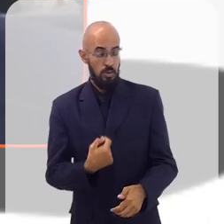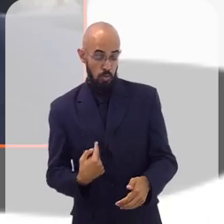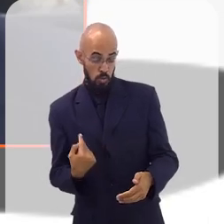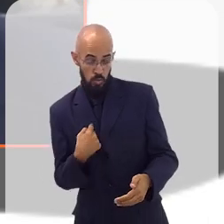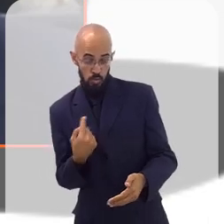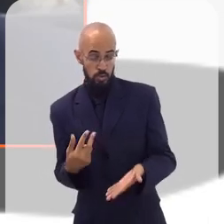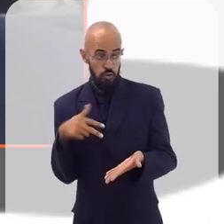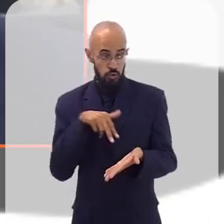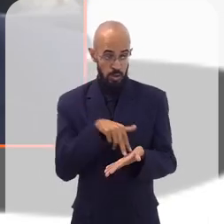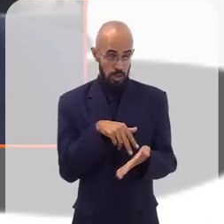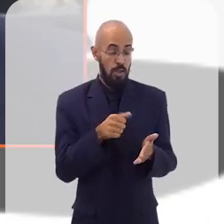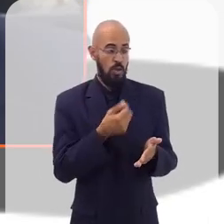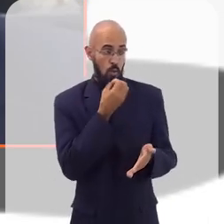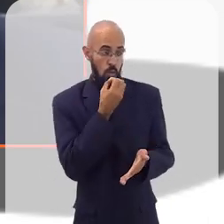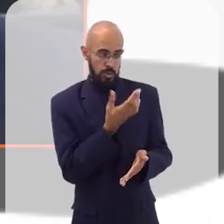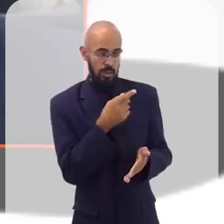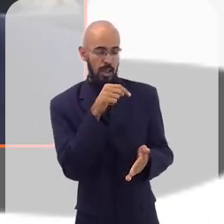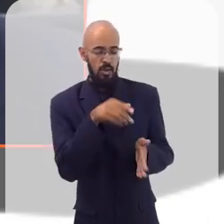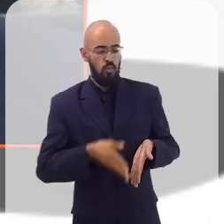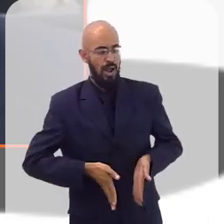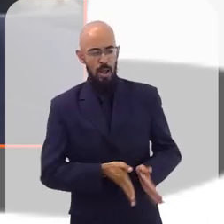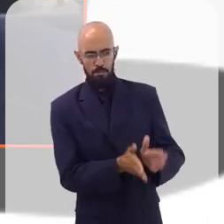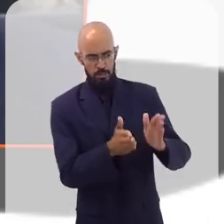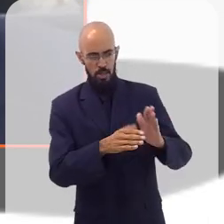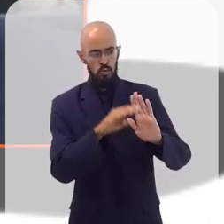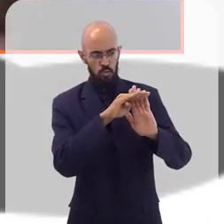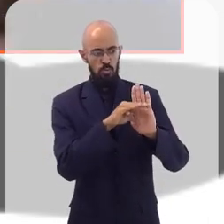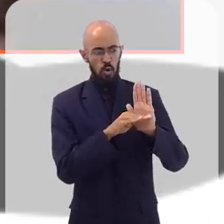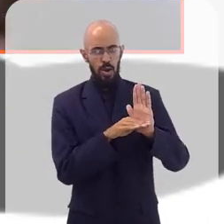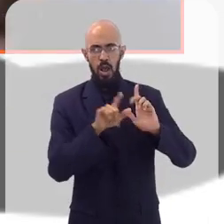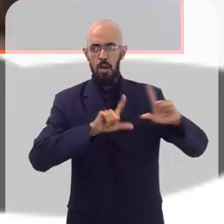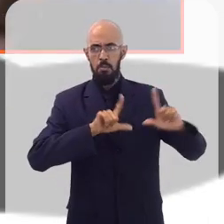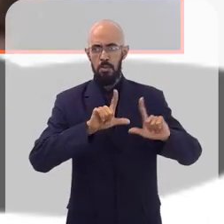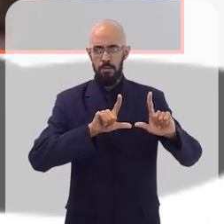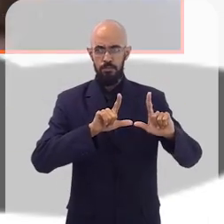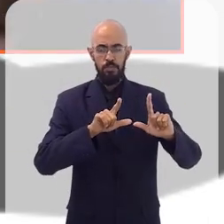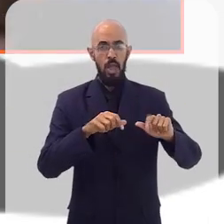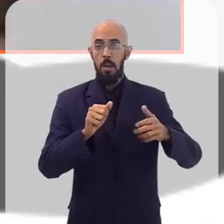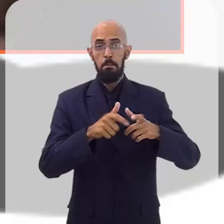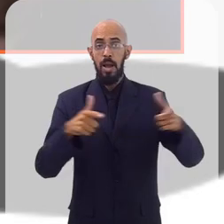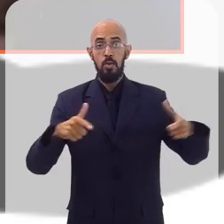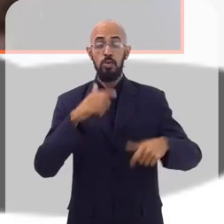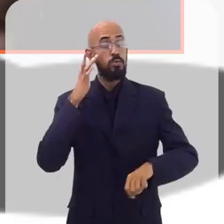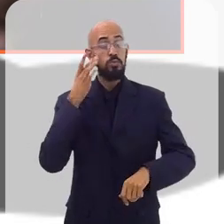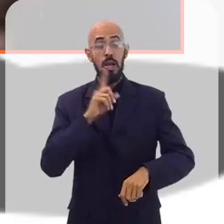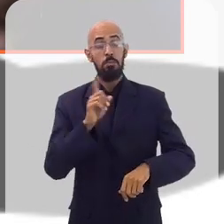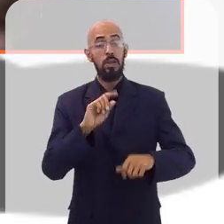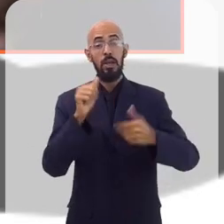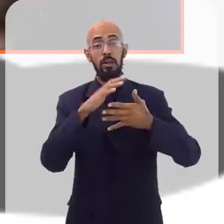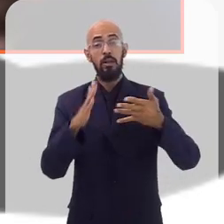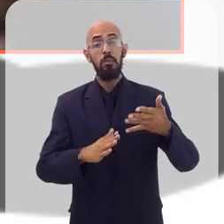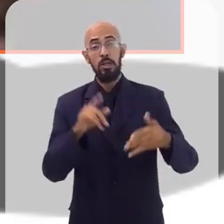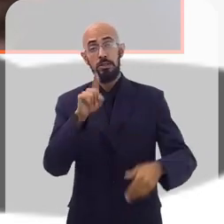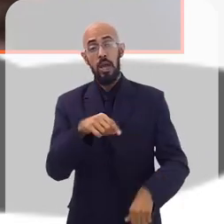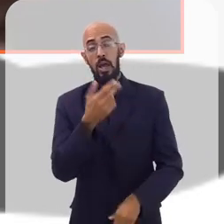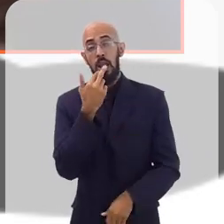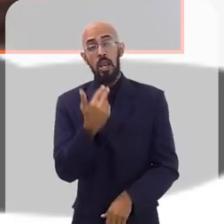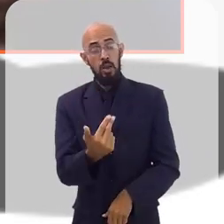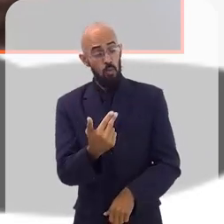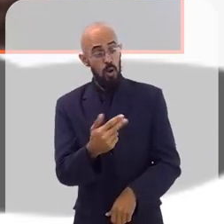essa cultura esse entendimento para todas as pessoas e tirou quando vinha fazer o programa